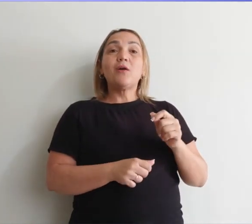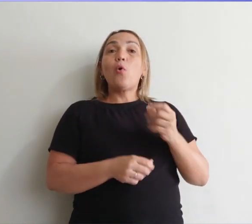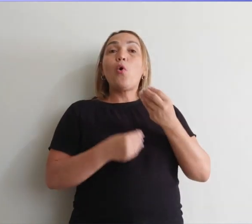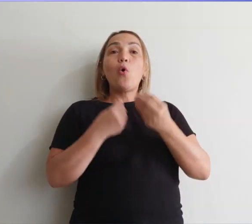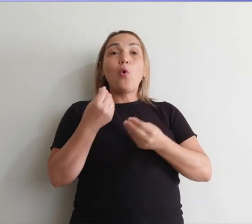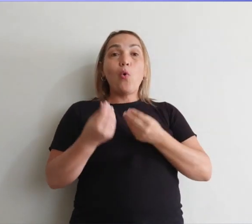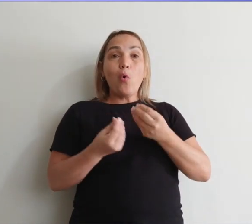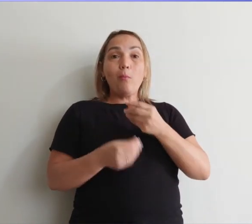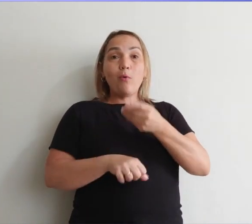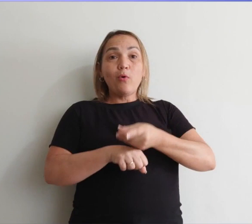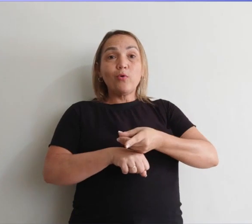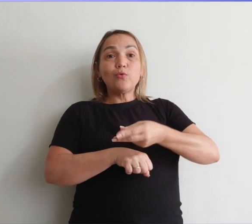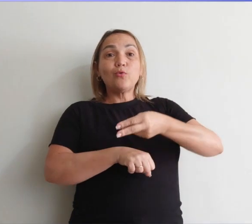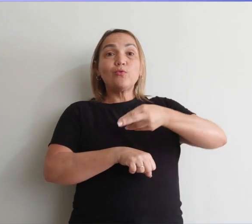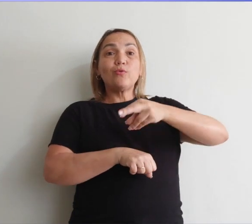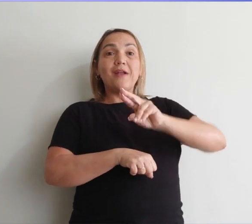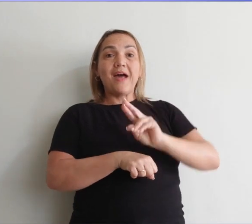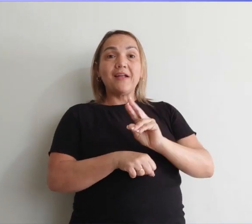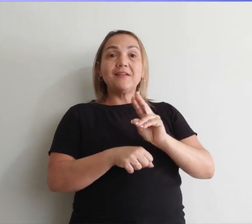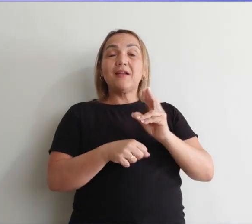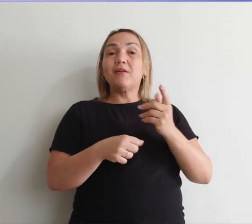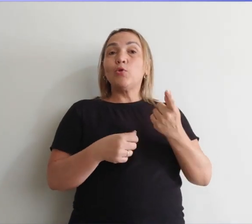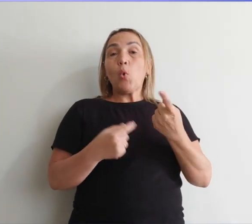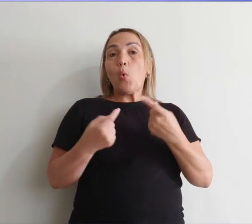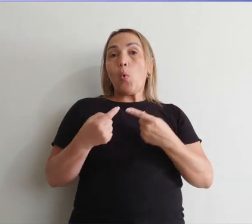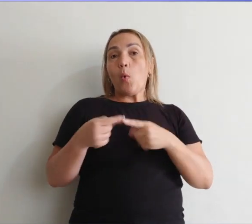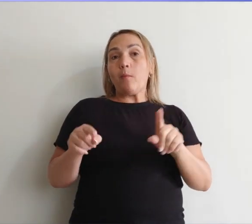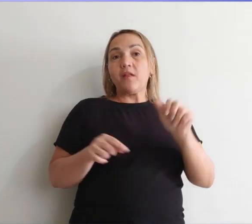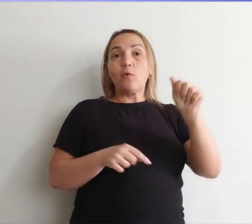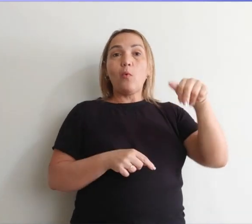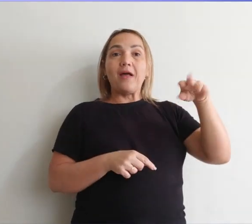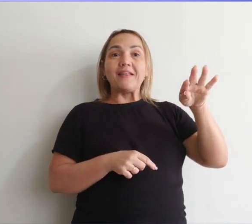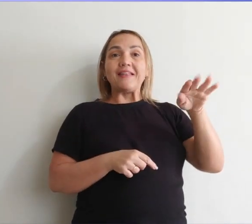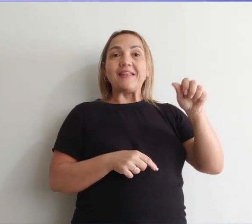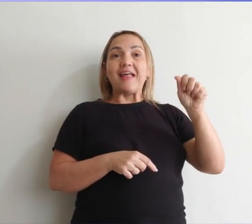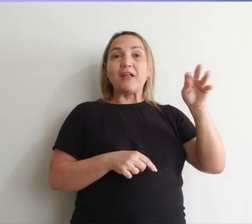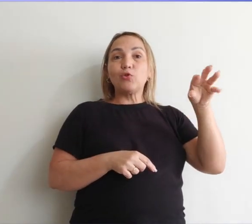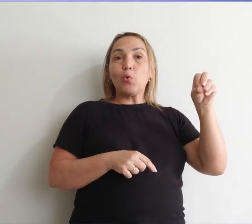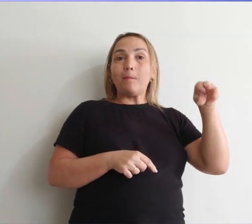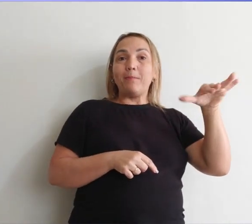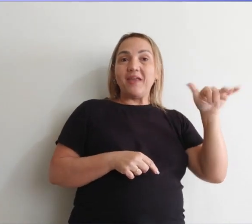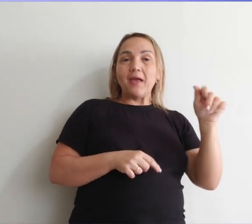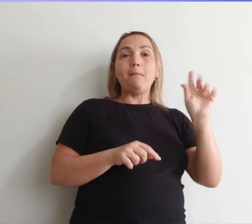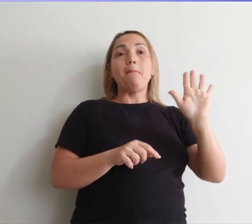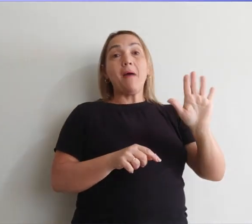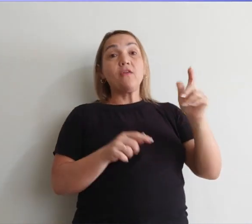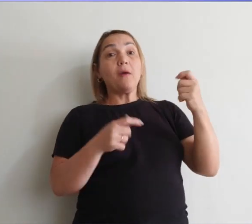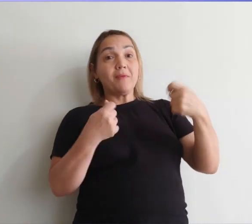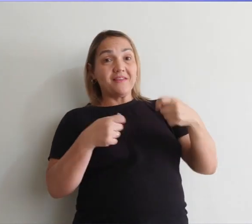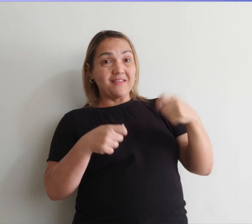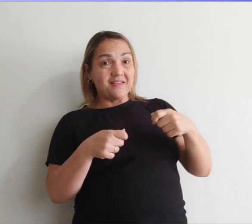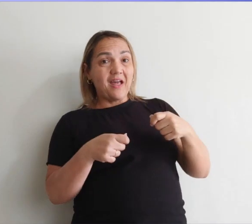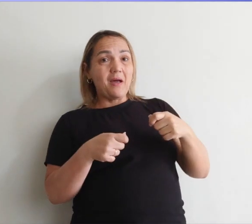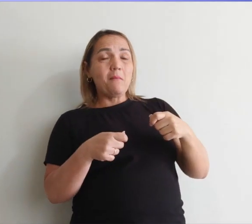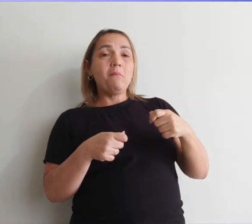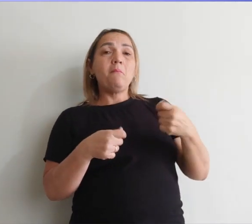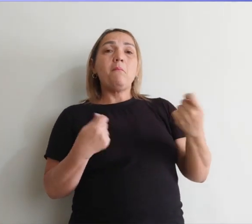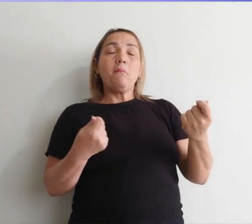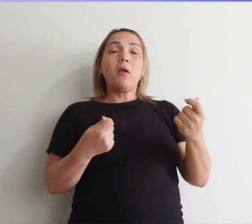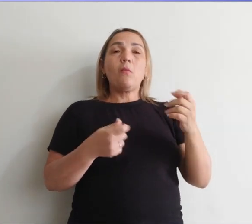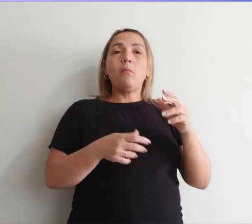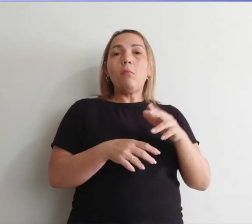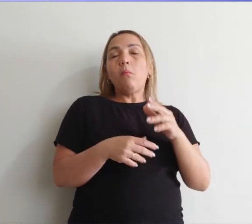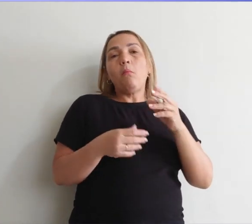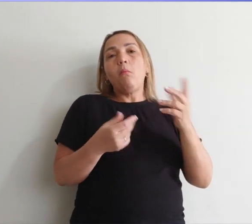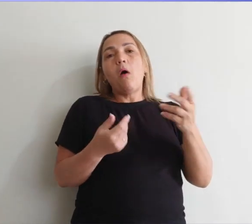a área dela, que ela no doutorado, não tem muito a ver com anatomia, mas a anatomia vai servir para uma questão lá importante. E ela não tem experiência